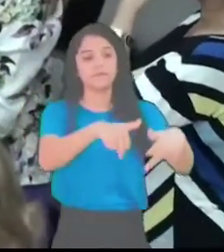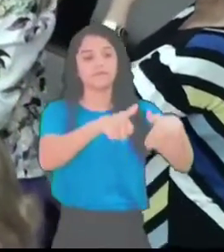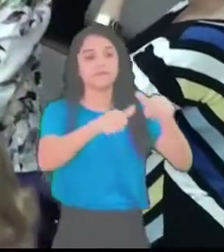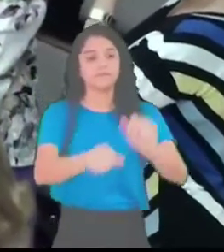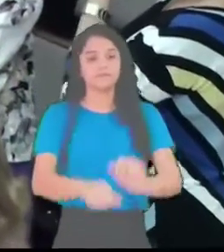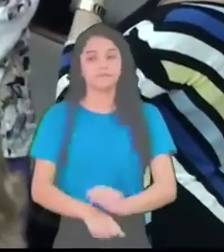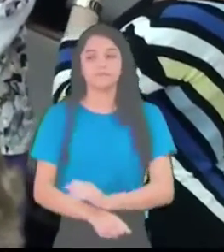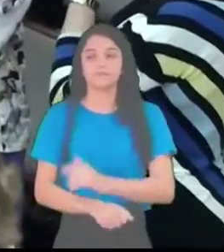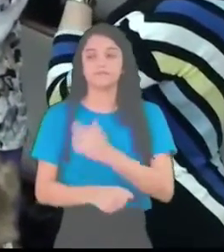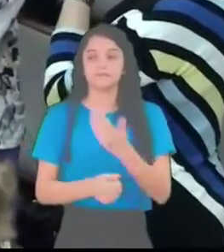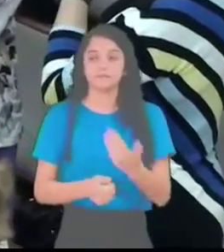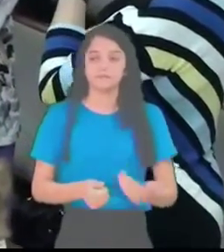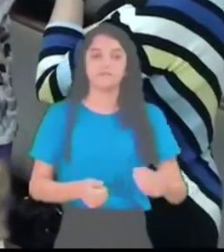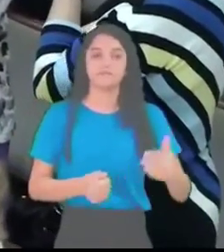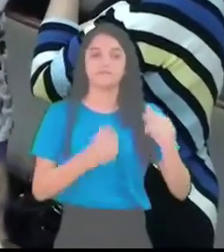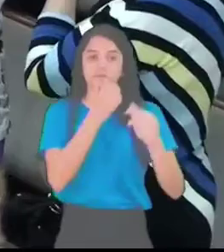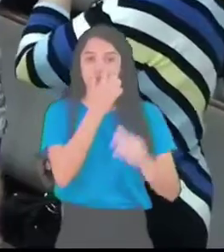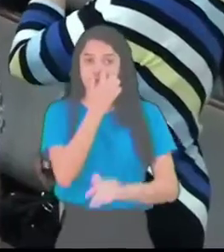caminhando.